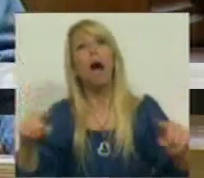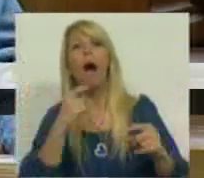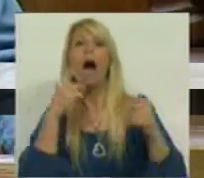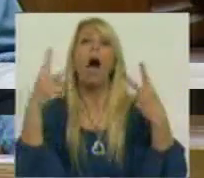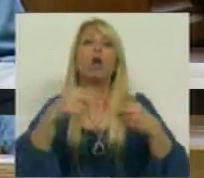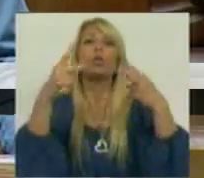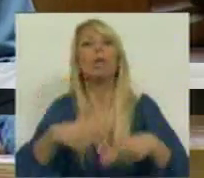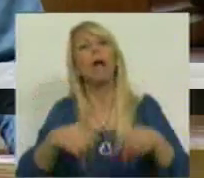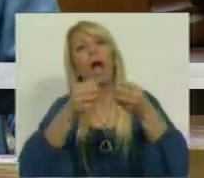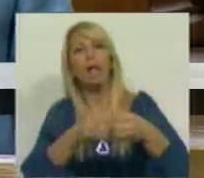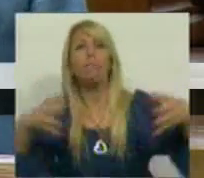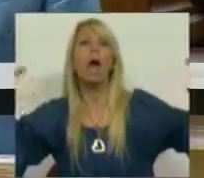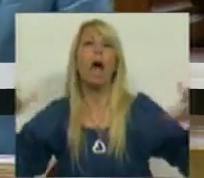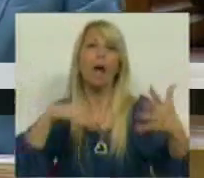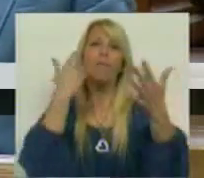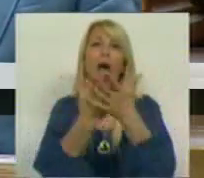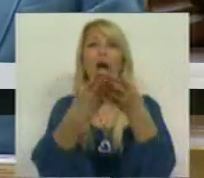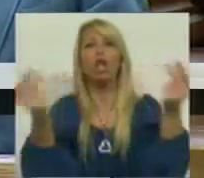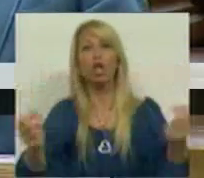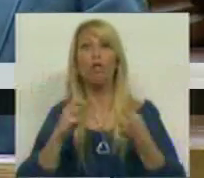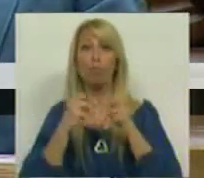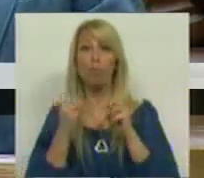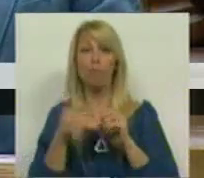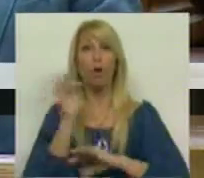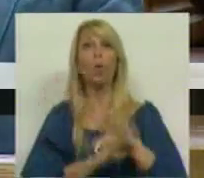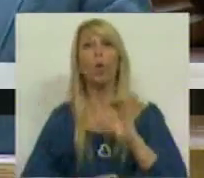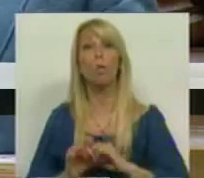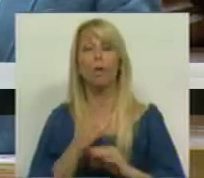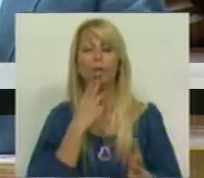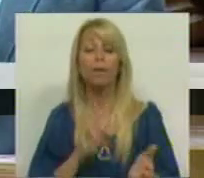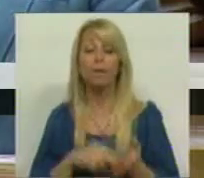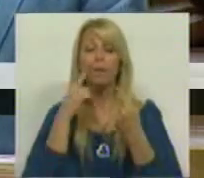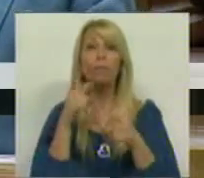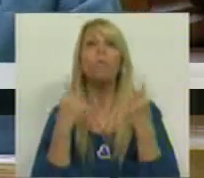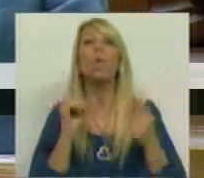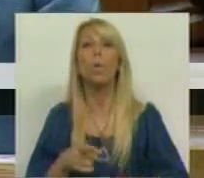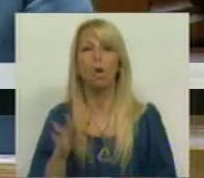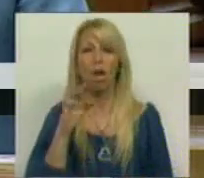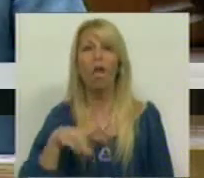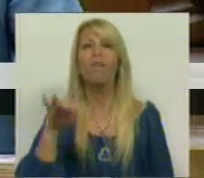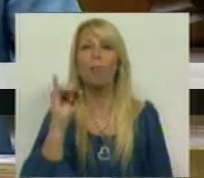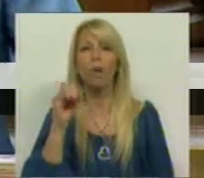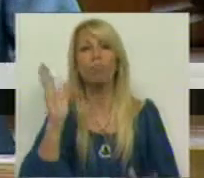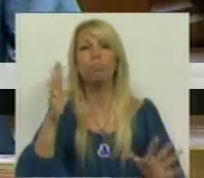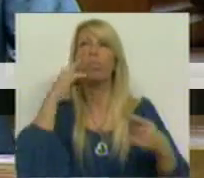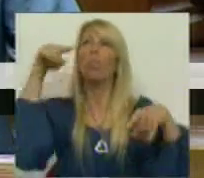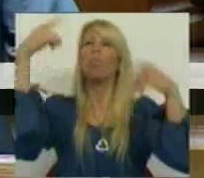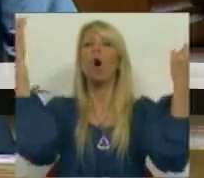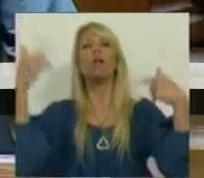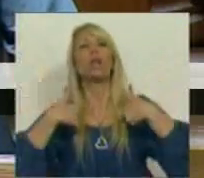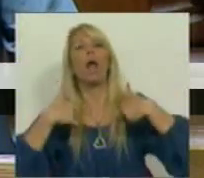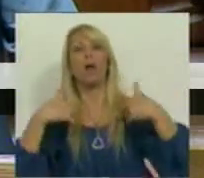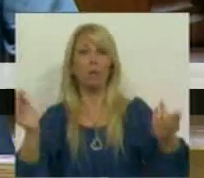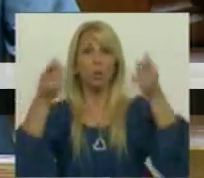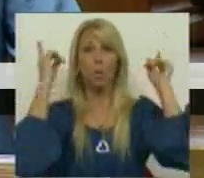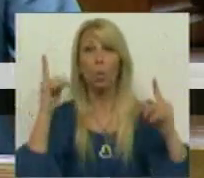austeridade expansionista que ia resolver os problemas da Europa, ora, a realidade demonstra, nem precisa vir o FMI bater com a mão no peito, a realidade